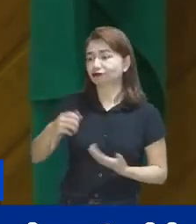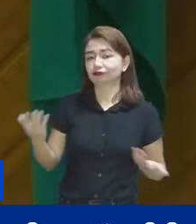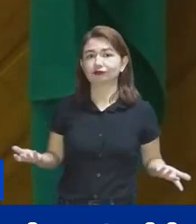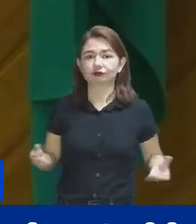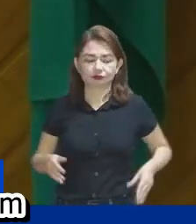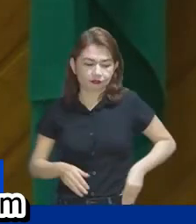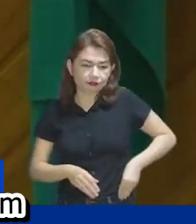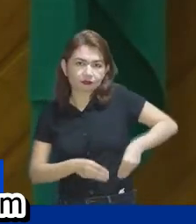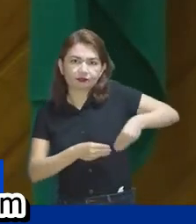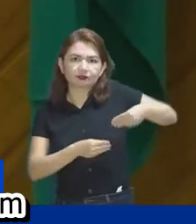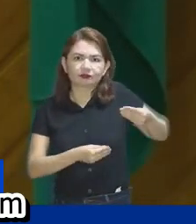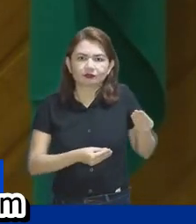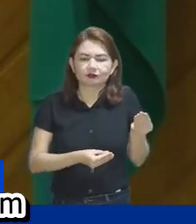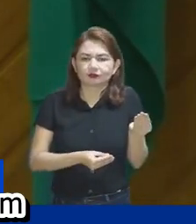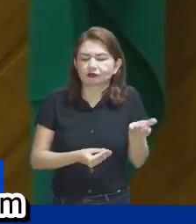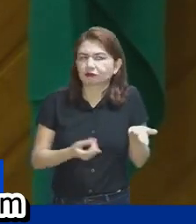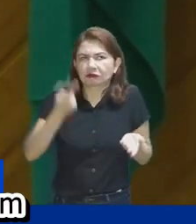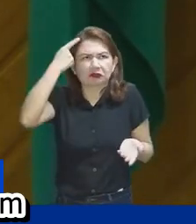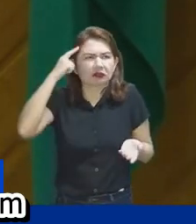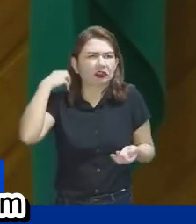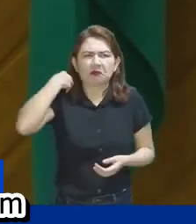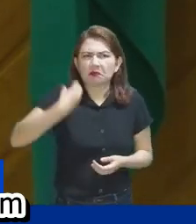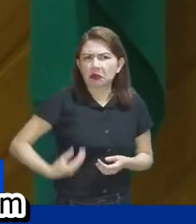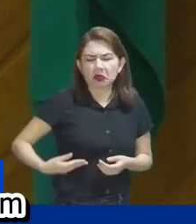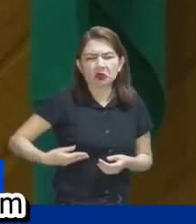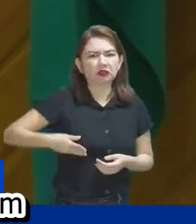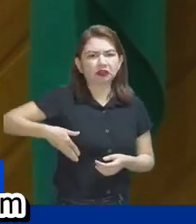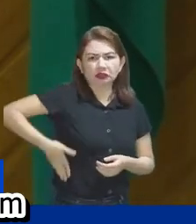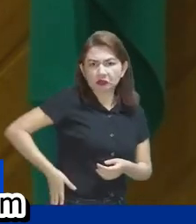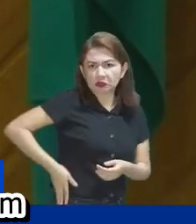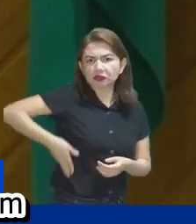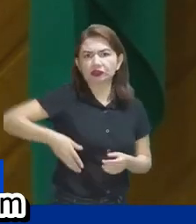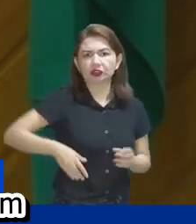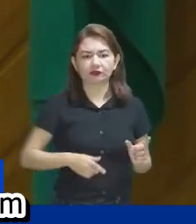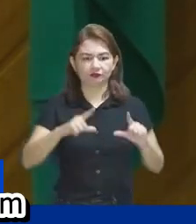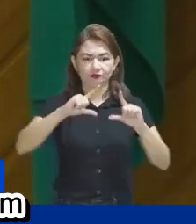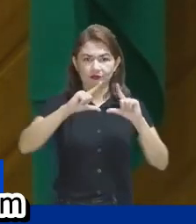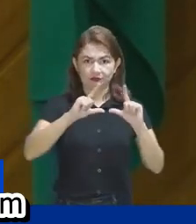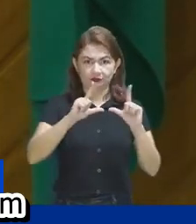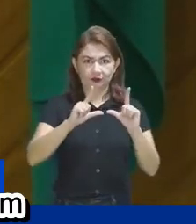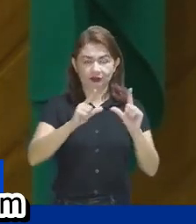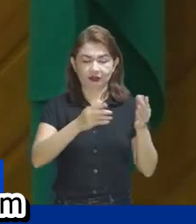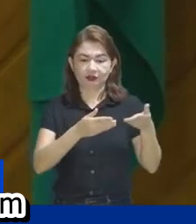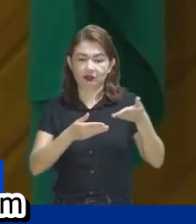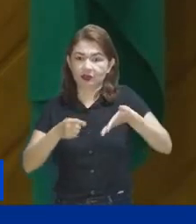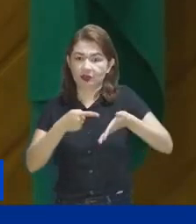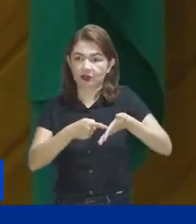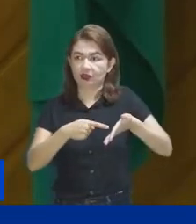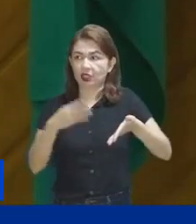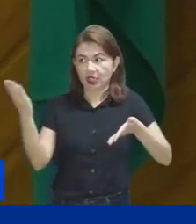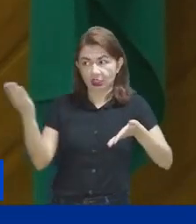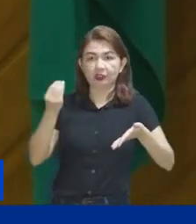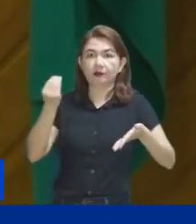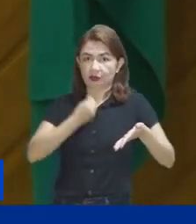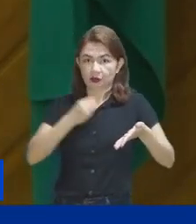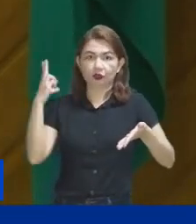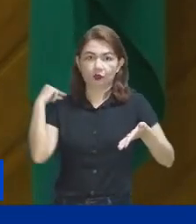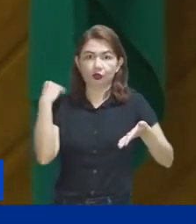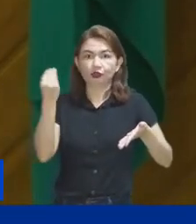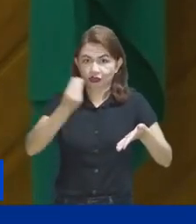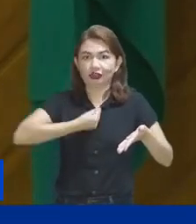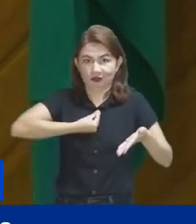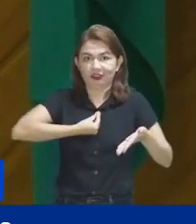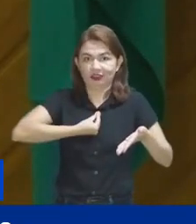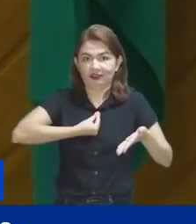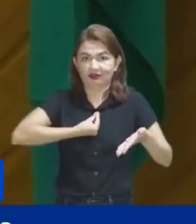porte delas, não lembro se da bolsa ou do bolso, mas tiraram os santinhos que ele mesmo tinha entregue para elas no momento da